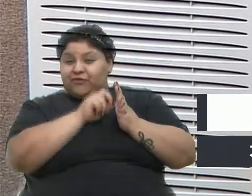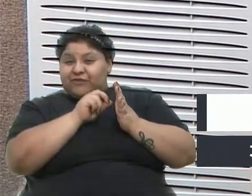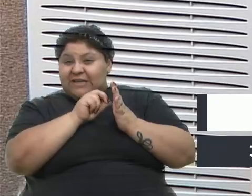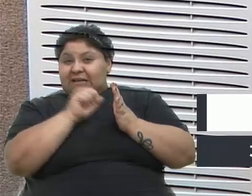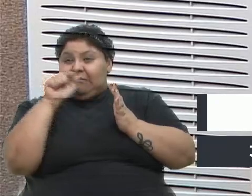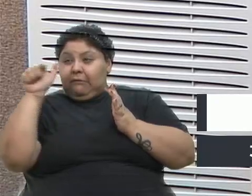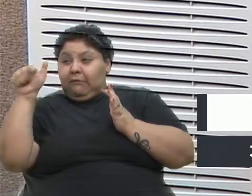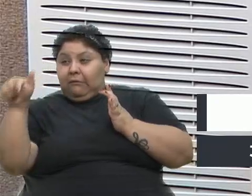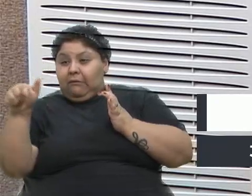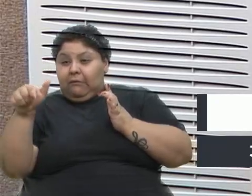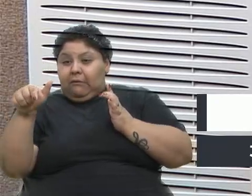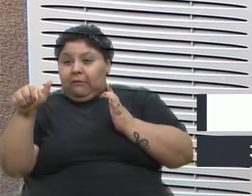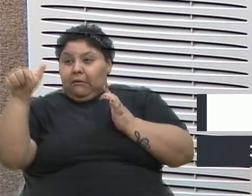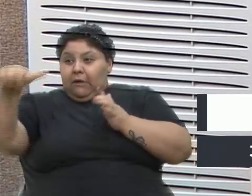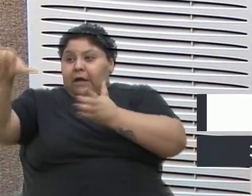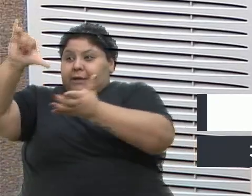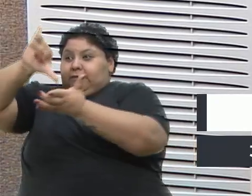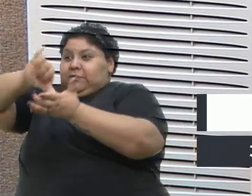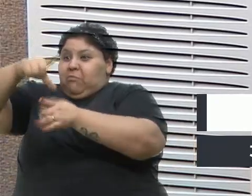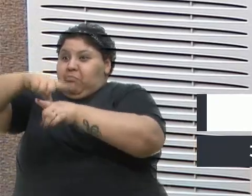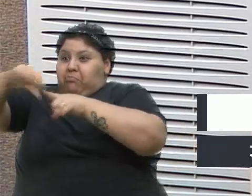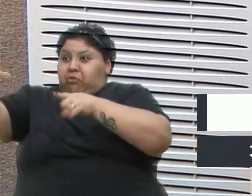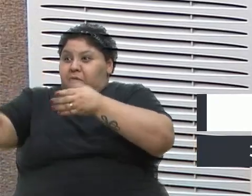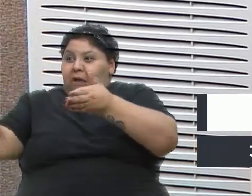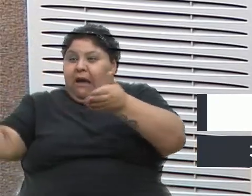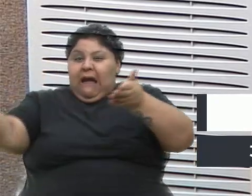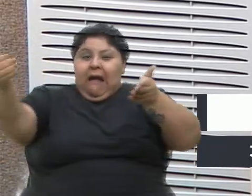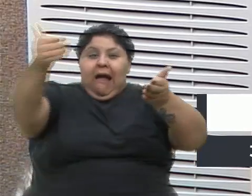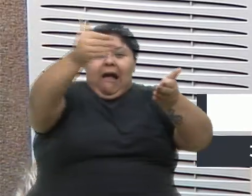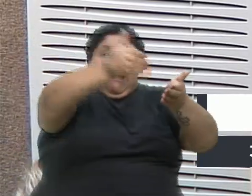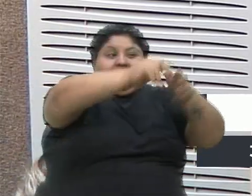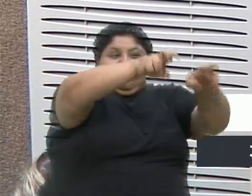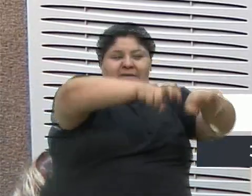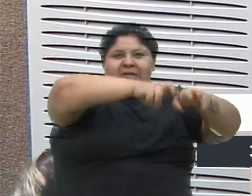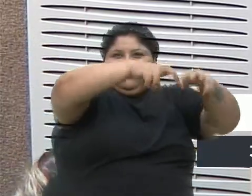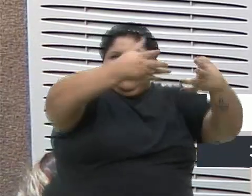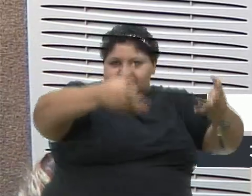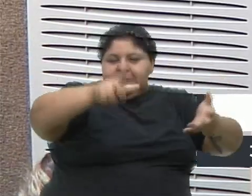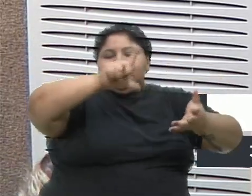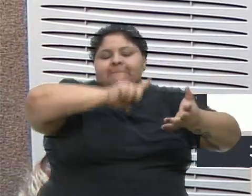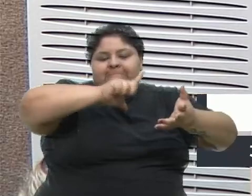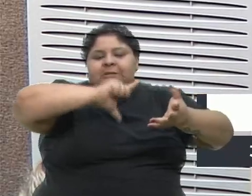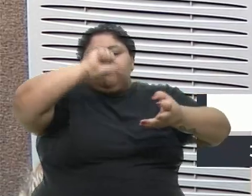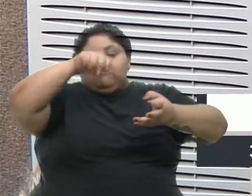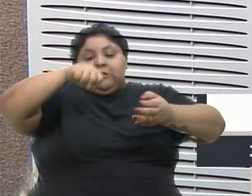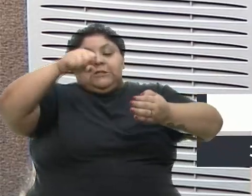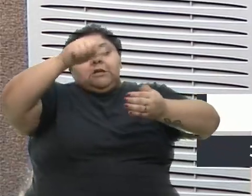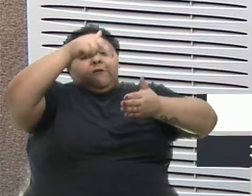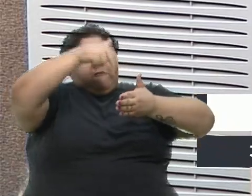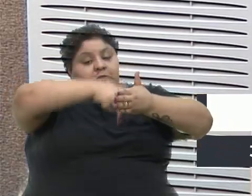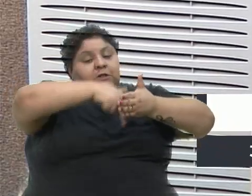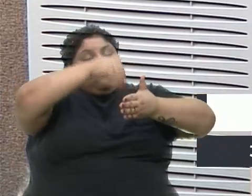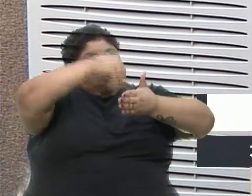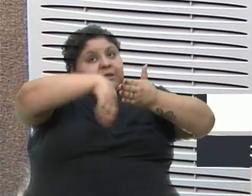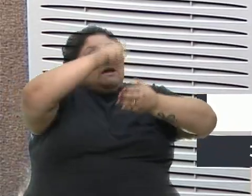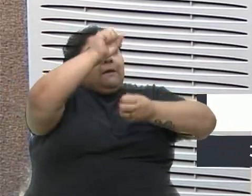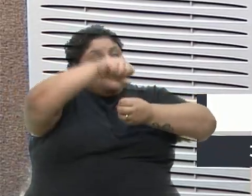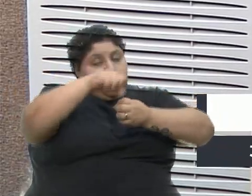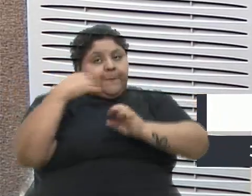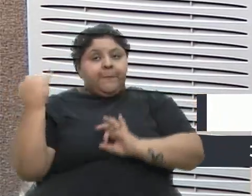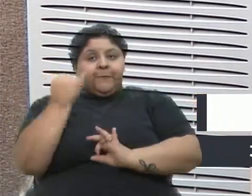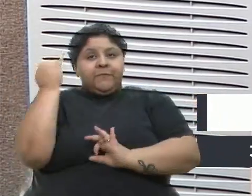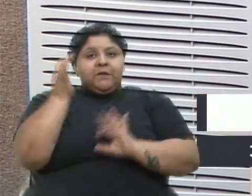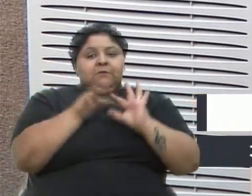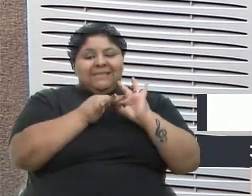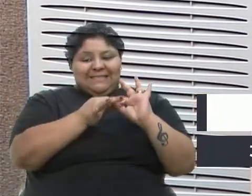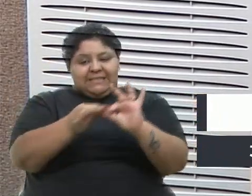da cidade, muitas vezes. Então, temos sim que votar favorável. Importante essa união de